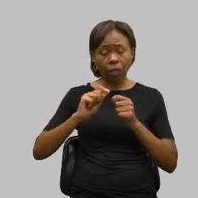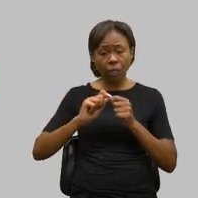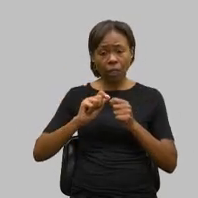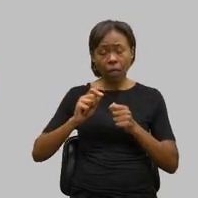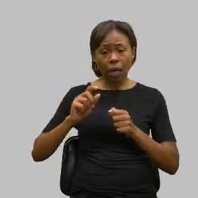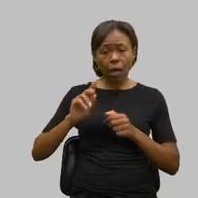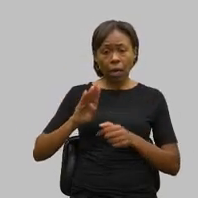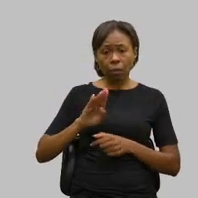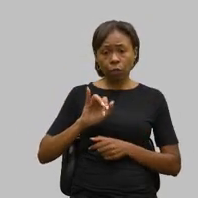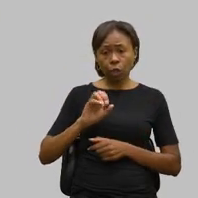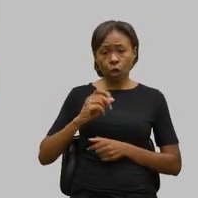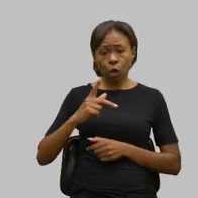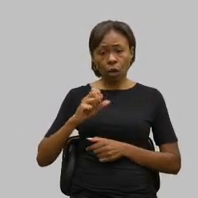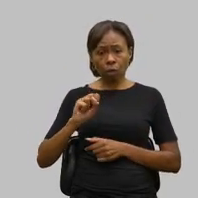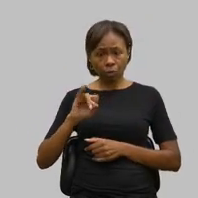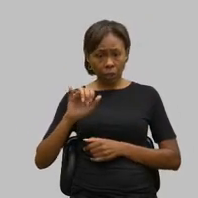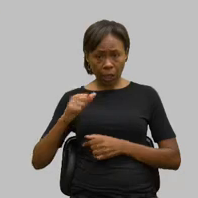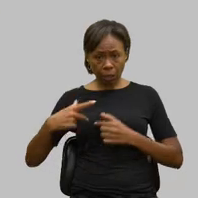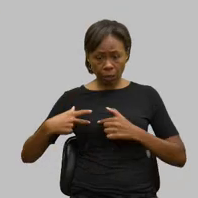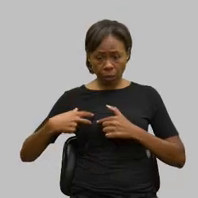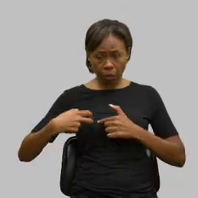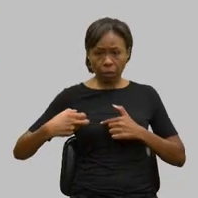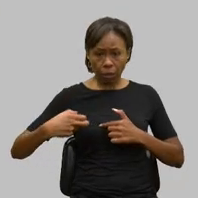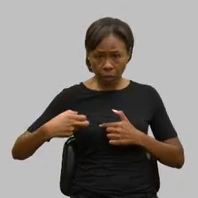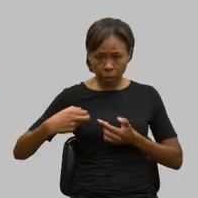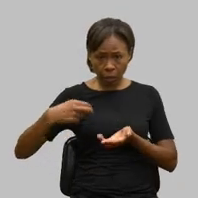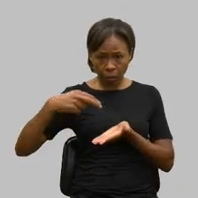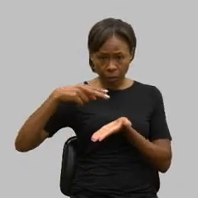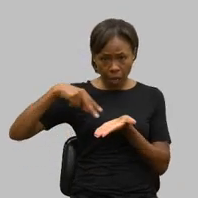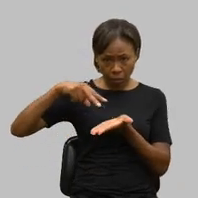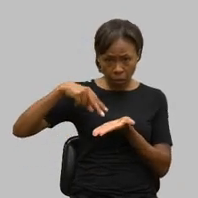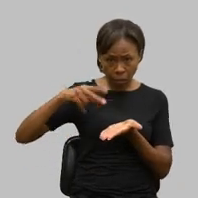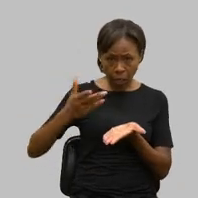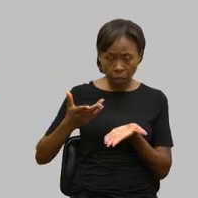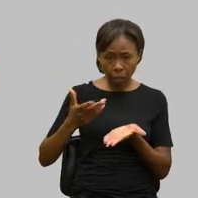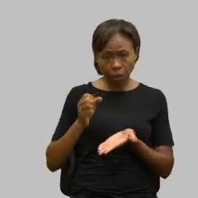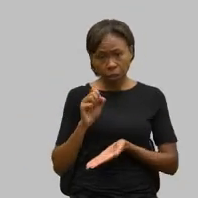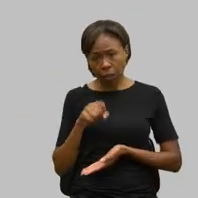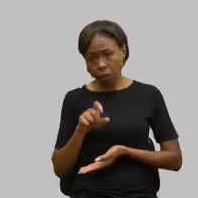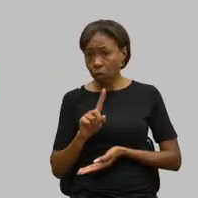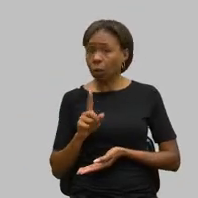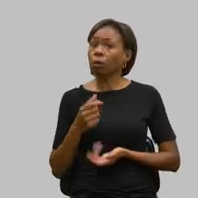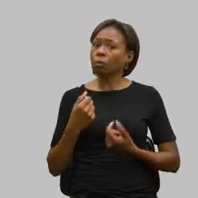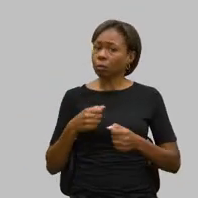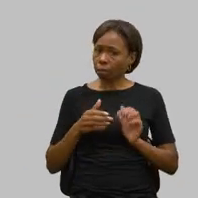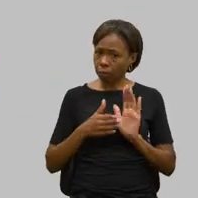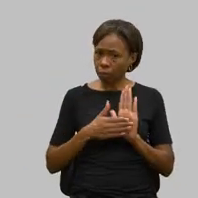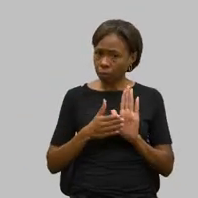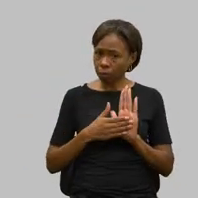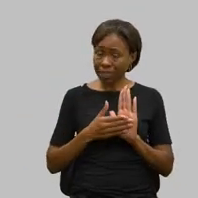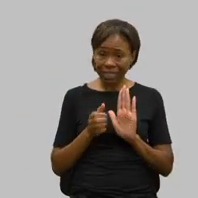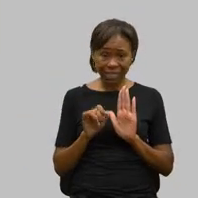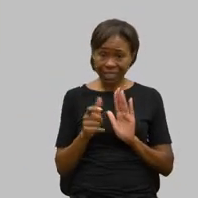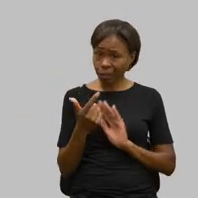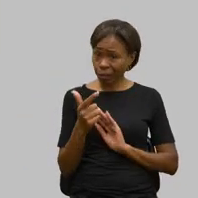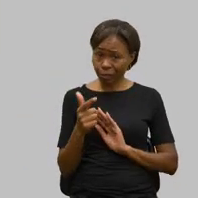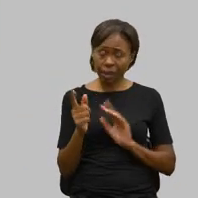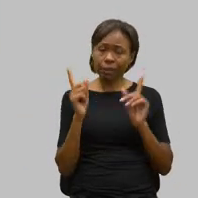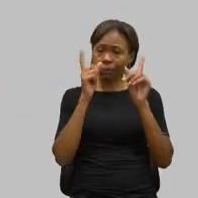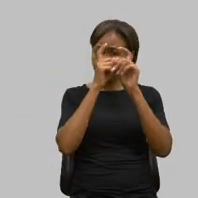Terá que ter esse programa. sem esse programa, quer dizer, vai ser muito difícil que as pessoas